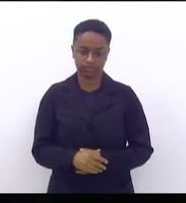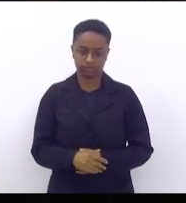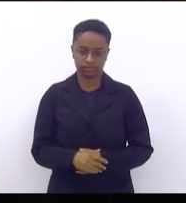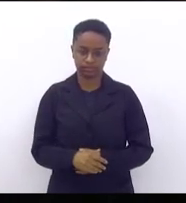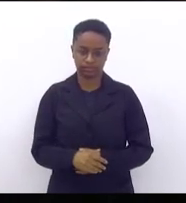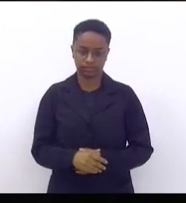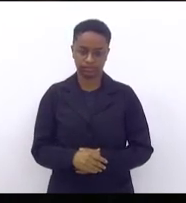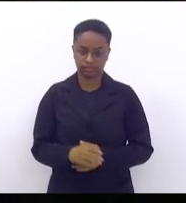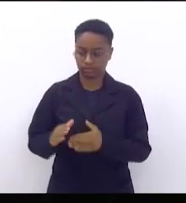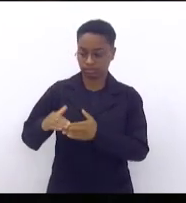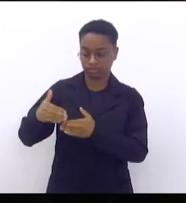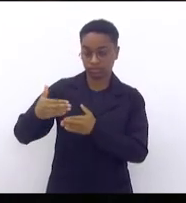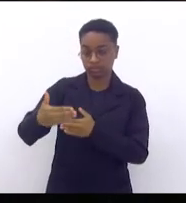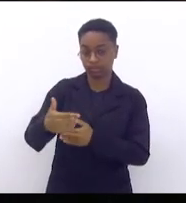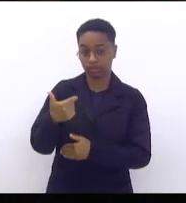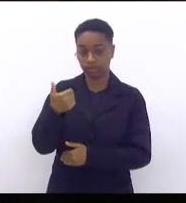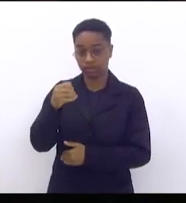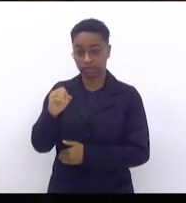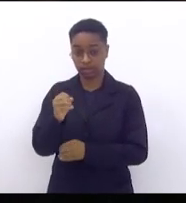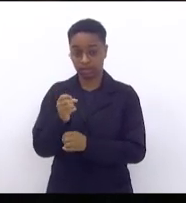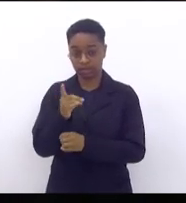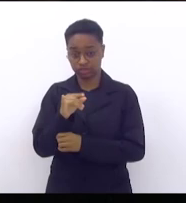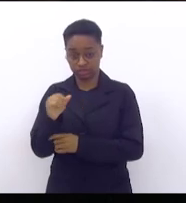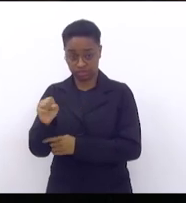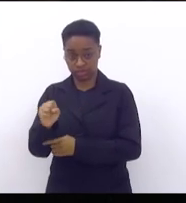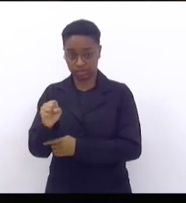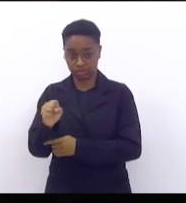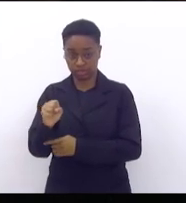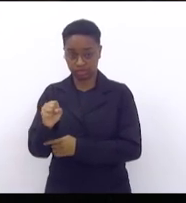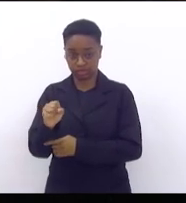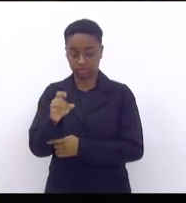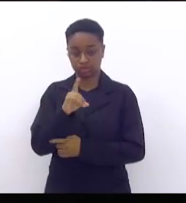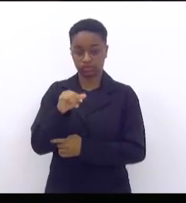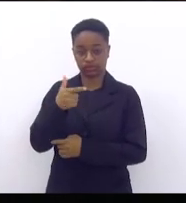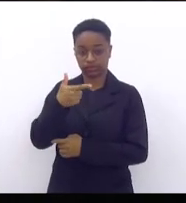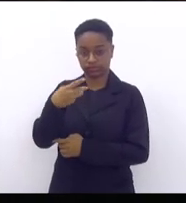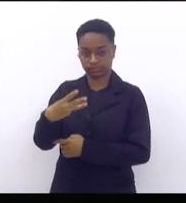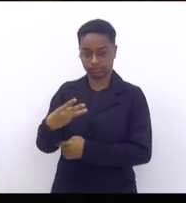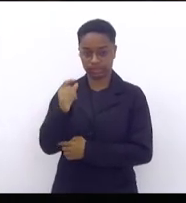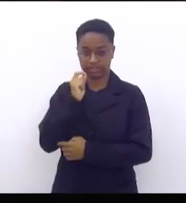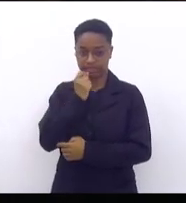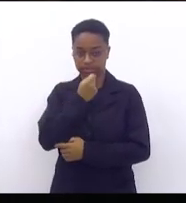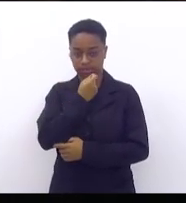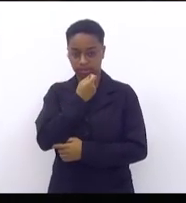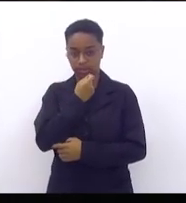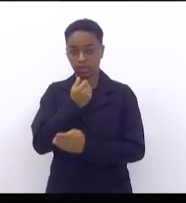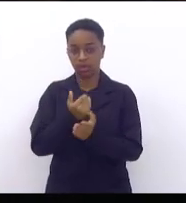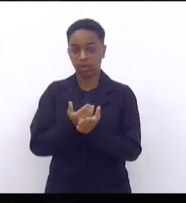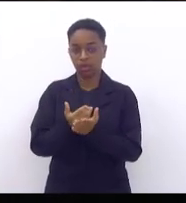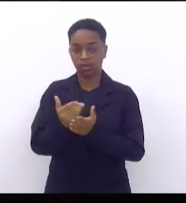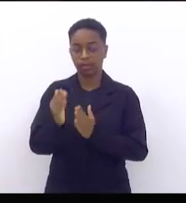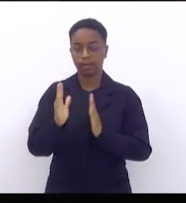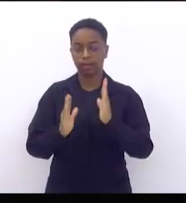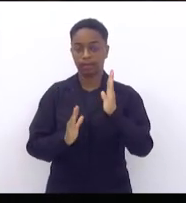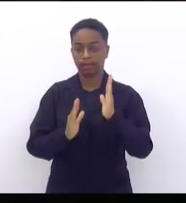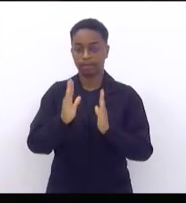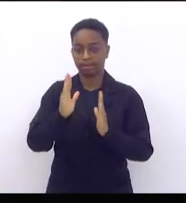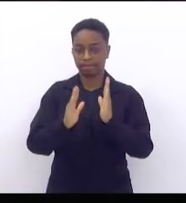a 10 dias, 23 de setembro, começa a primavera.